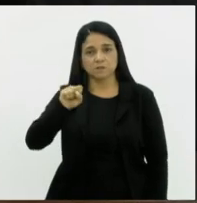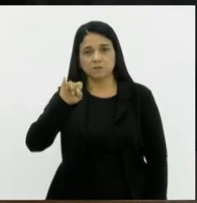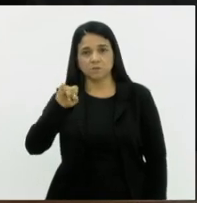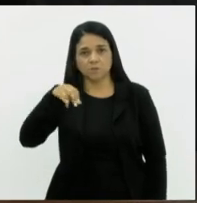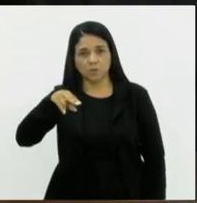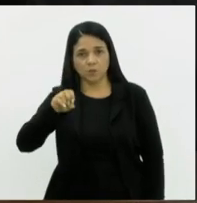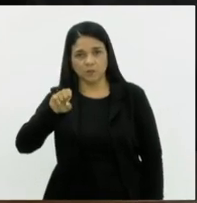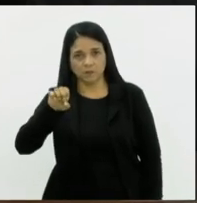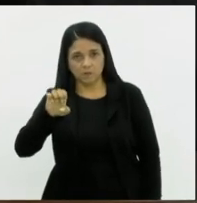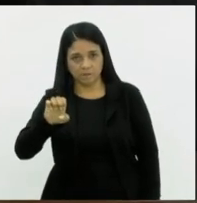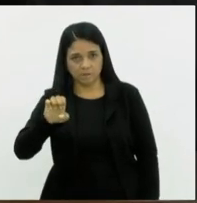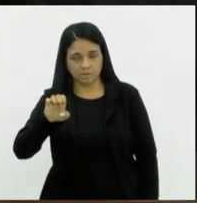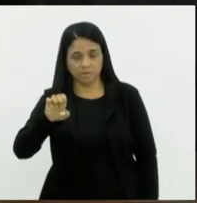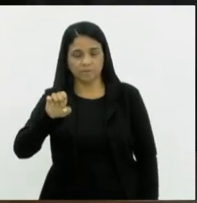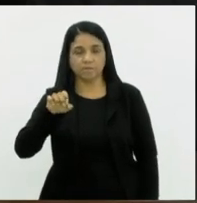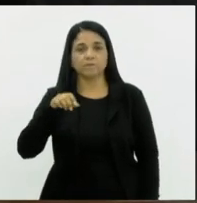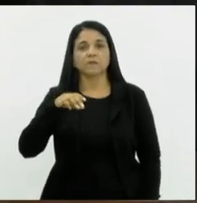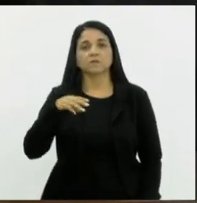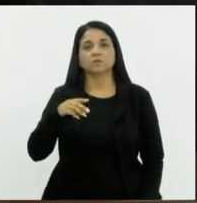Quissamã,